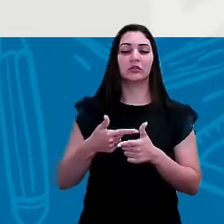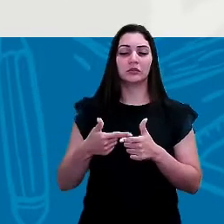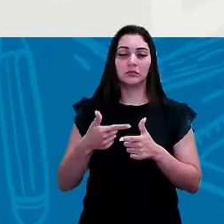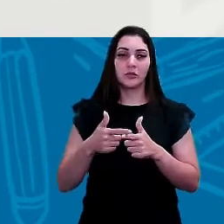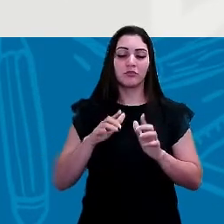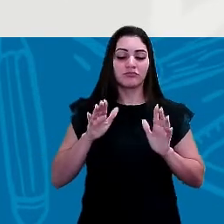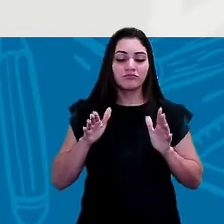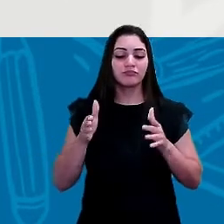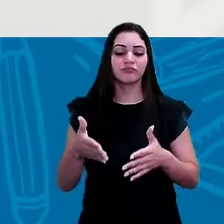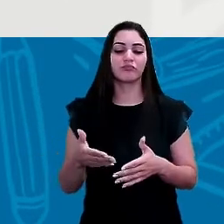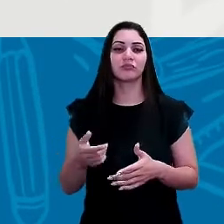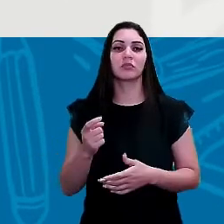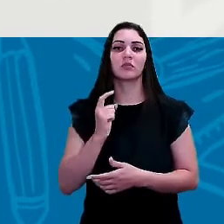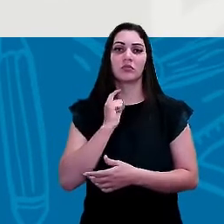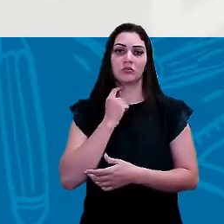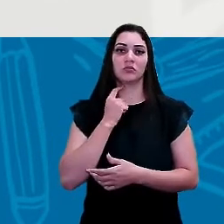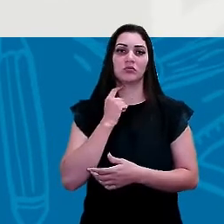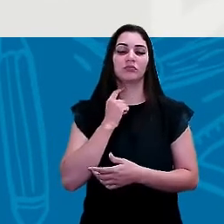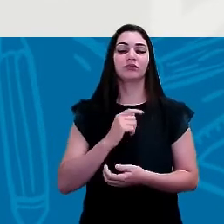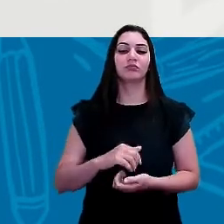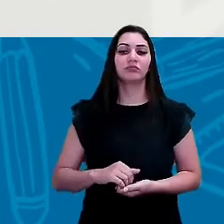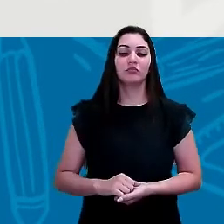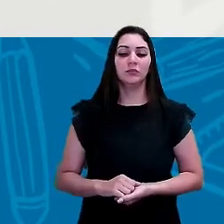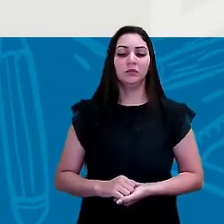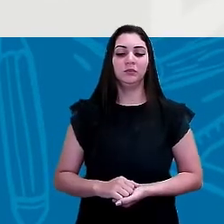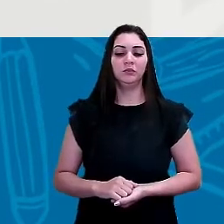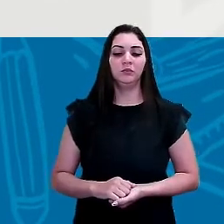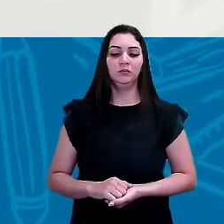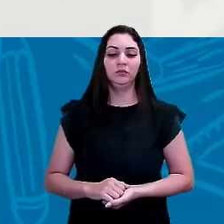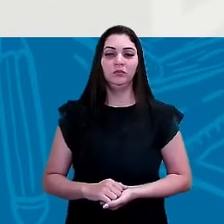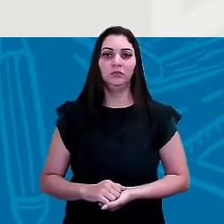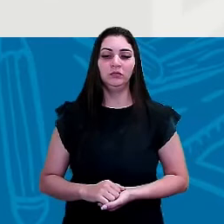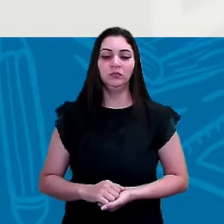poluição da atmosfera.